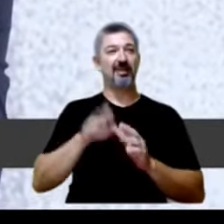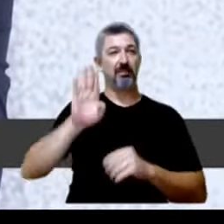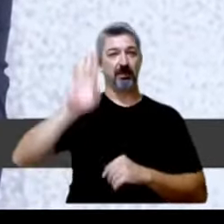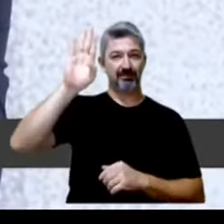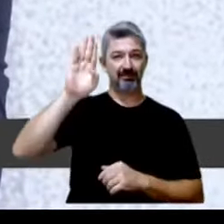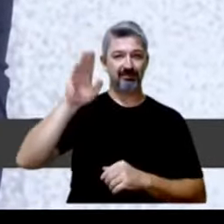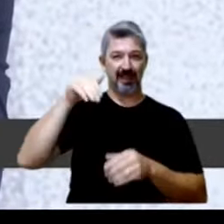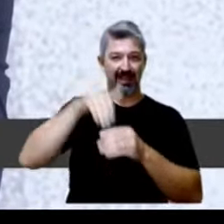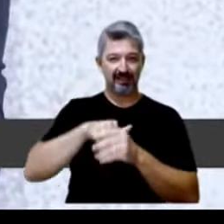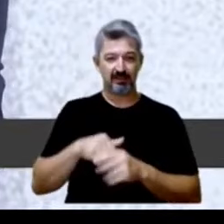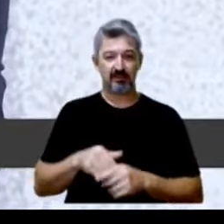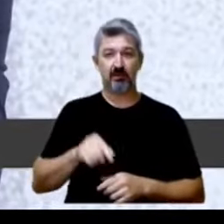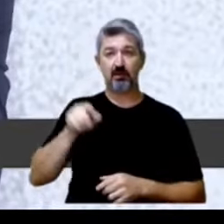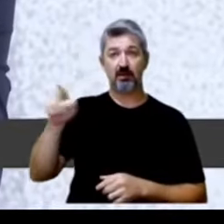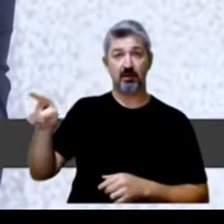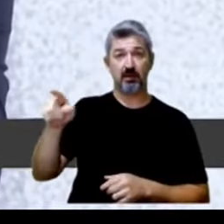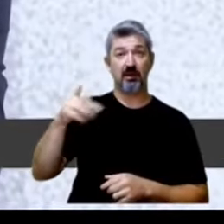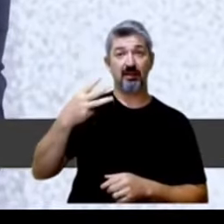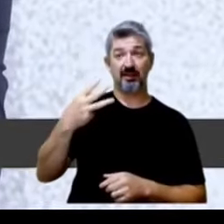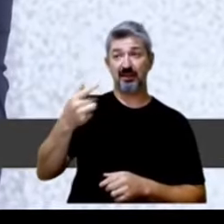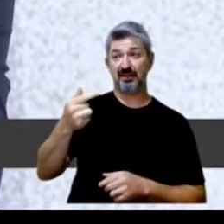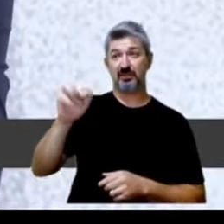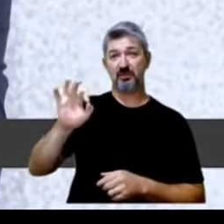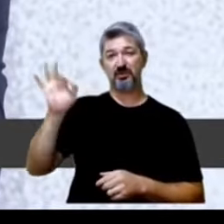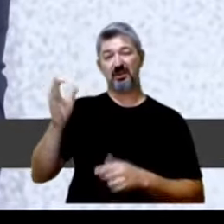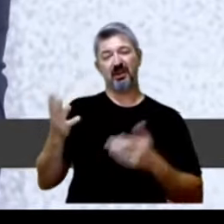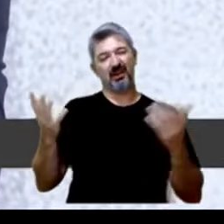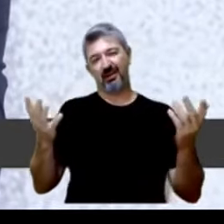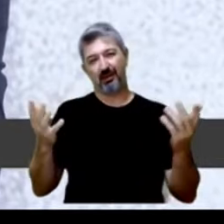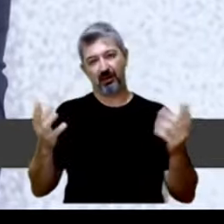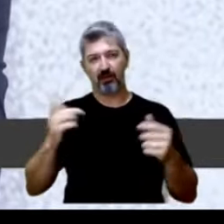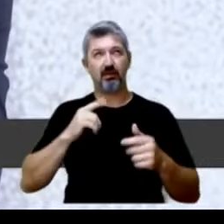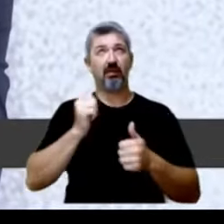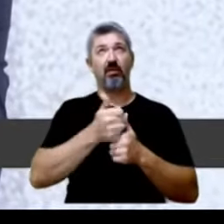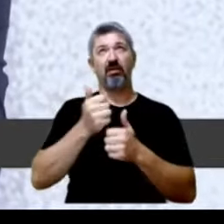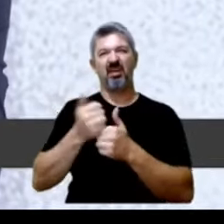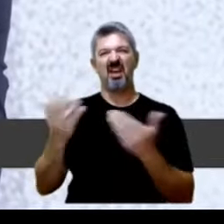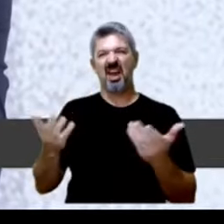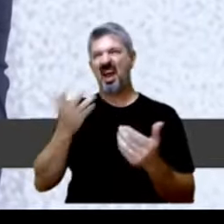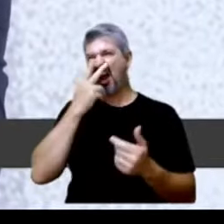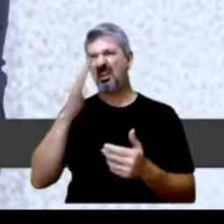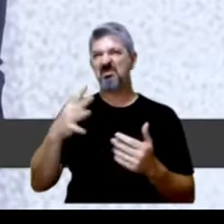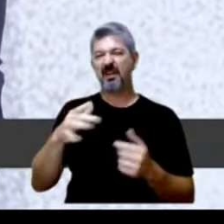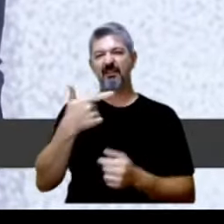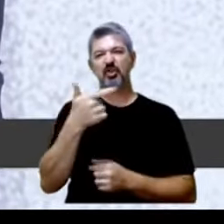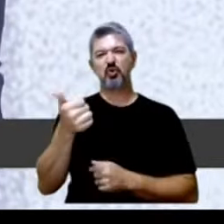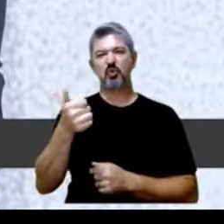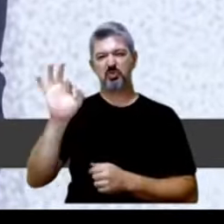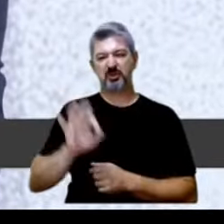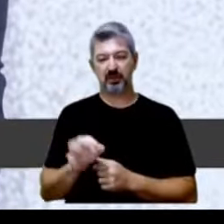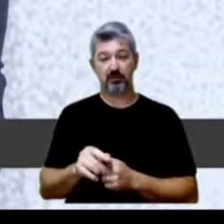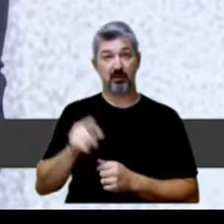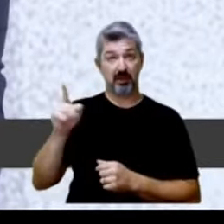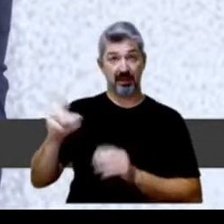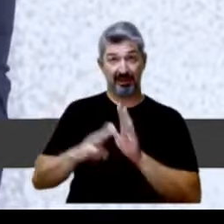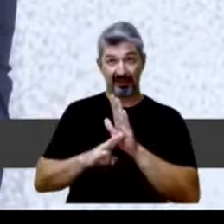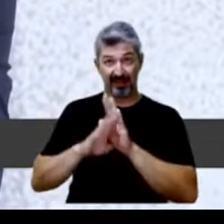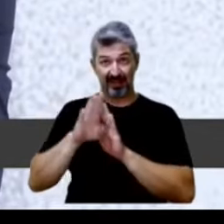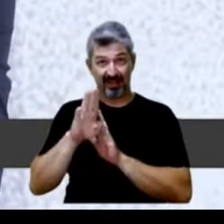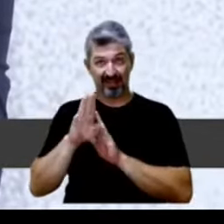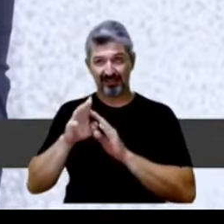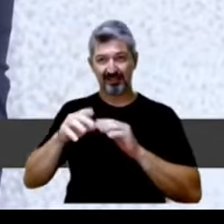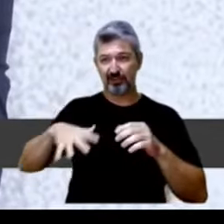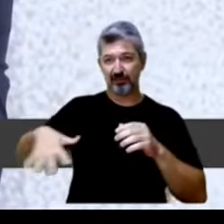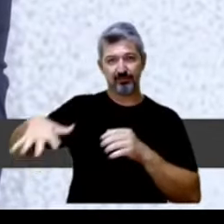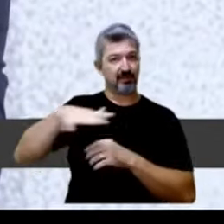tinha 37%. Como tem vários institutos, ele deve estar com 21% aí agora. É o seguinte, ele não está crescendo na periferia, ele despencou